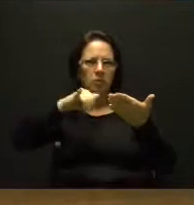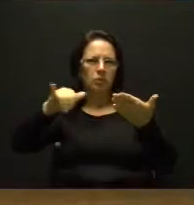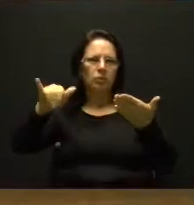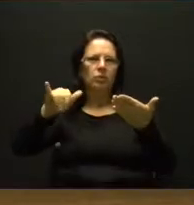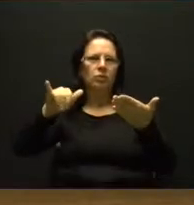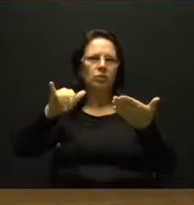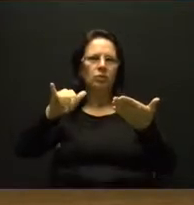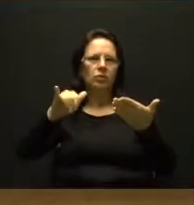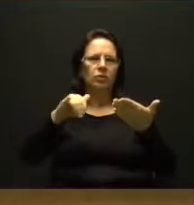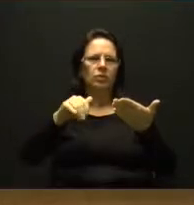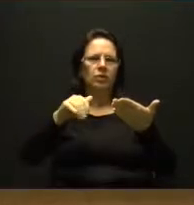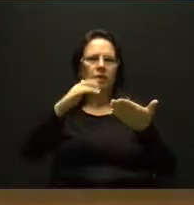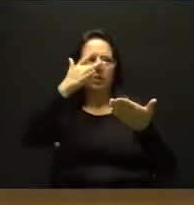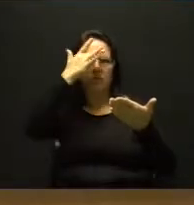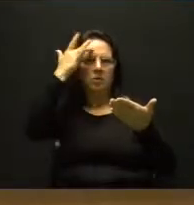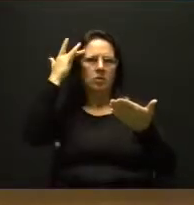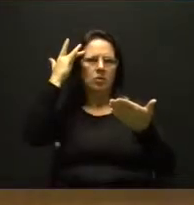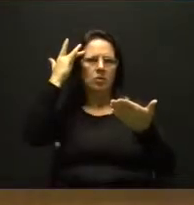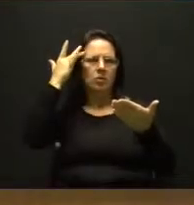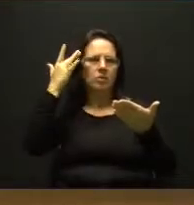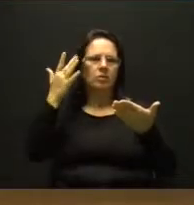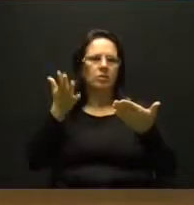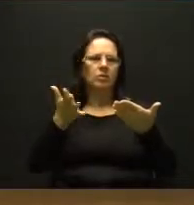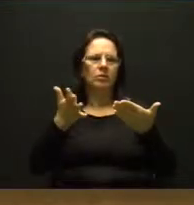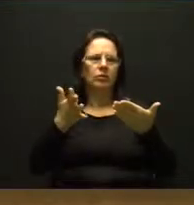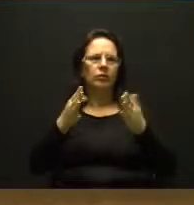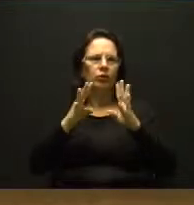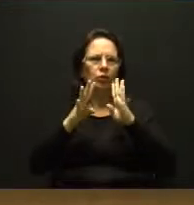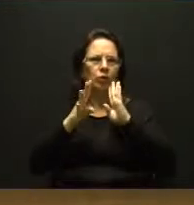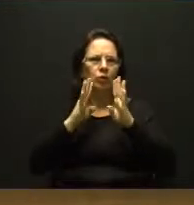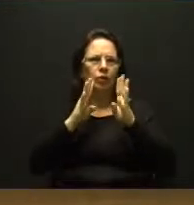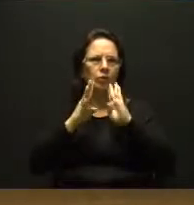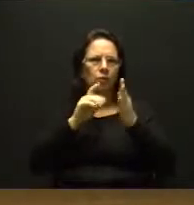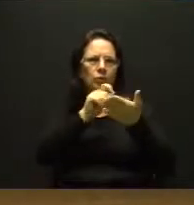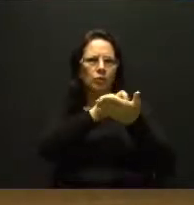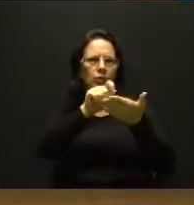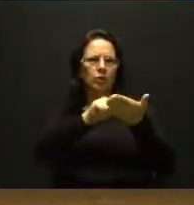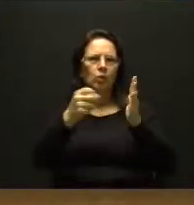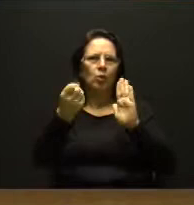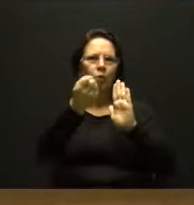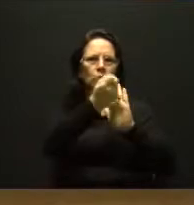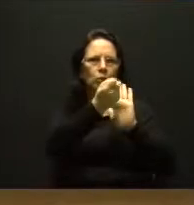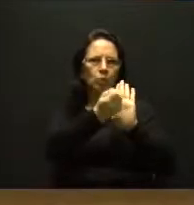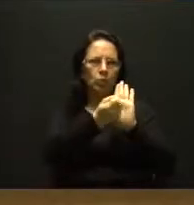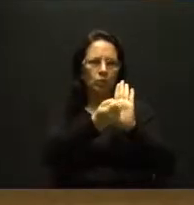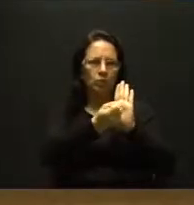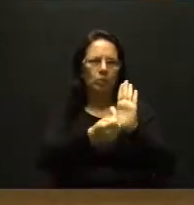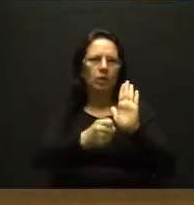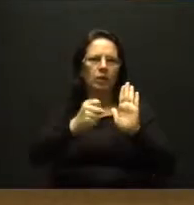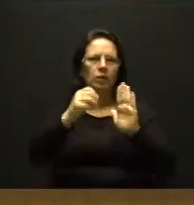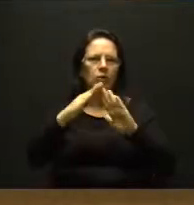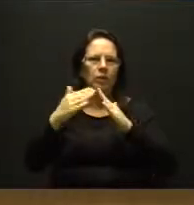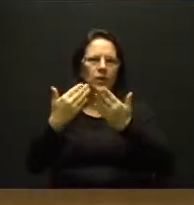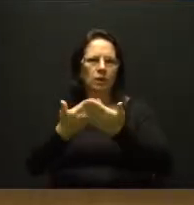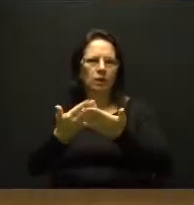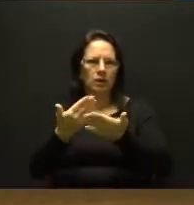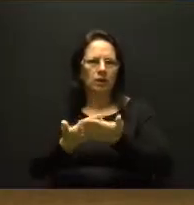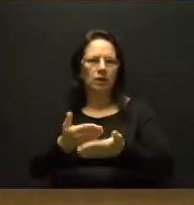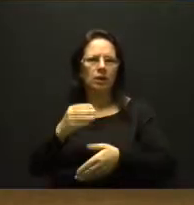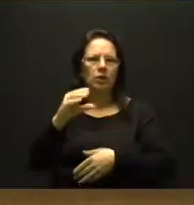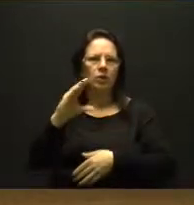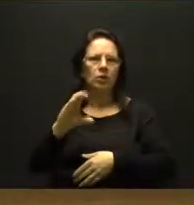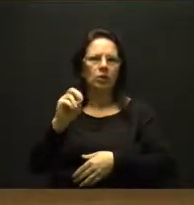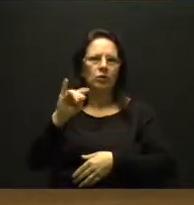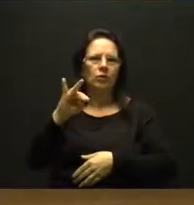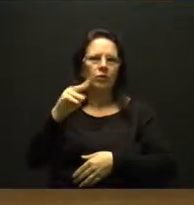em sua página pessoal do facebook onde ele fala questão da documentação dessas creches conveniadas o